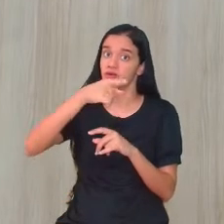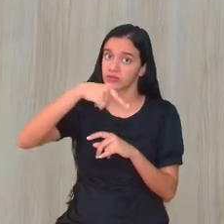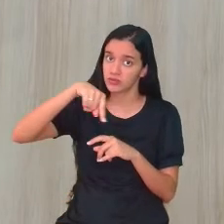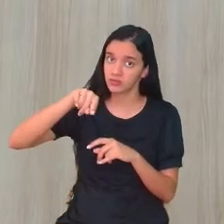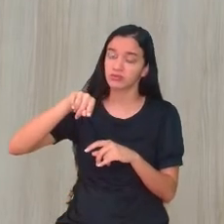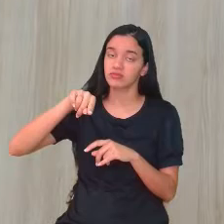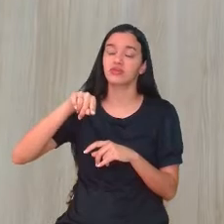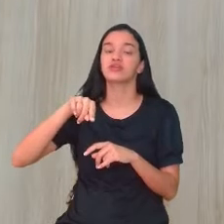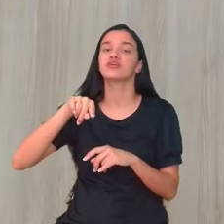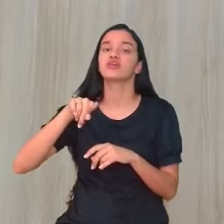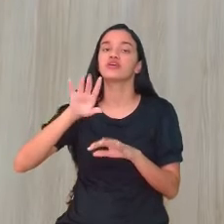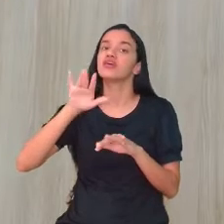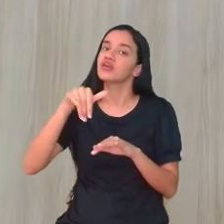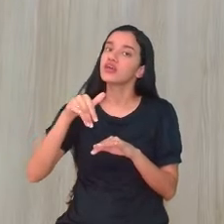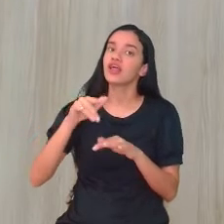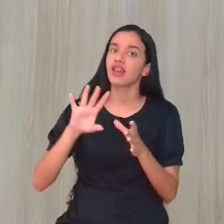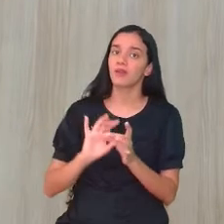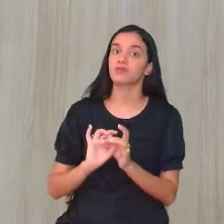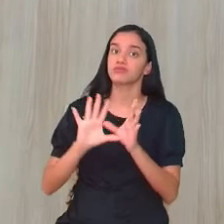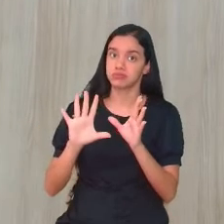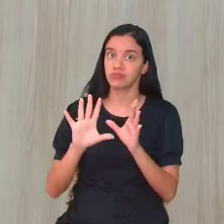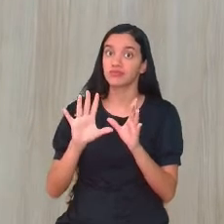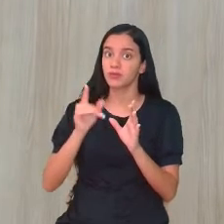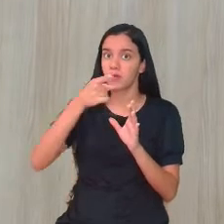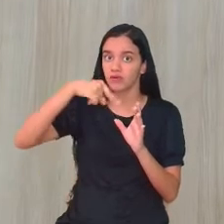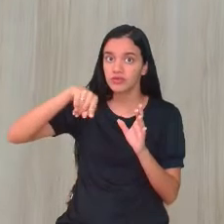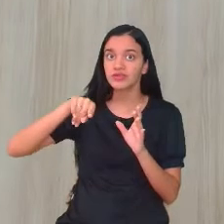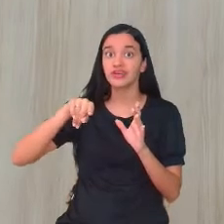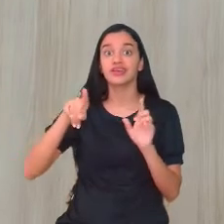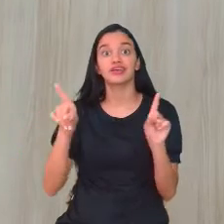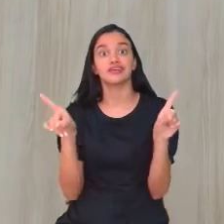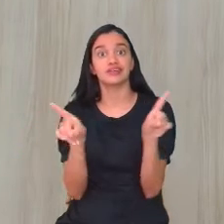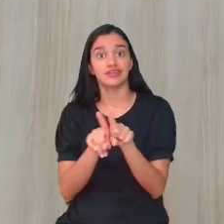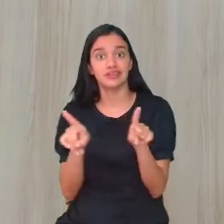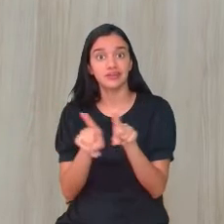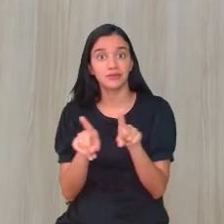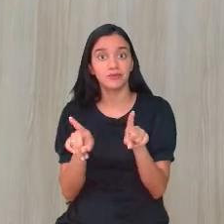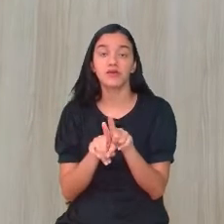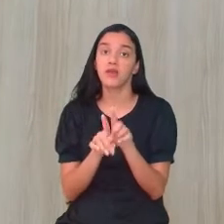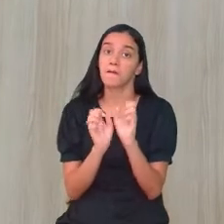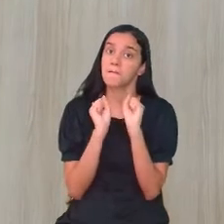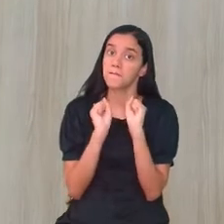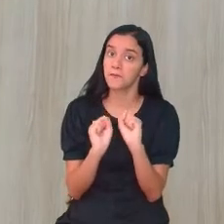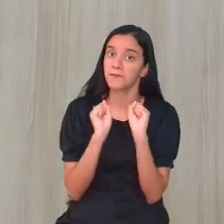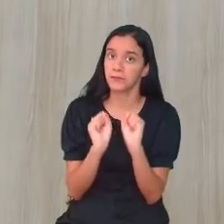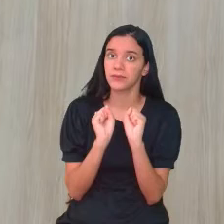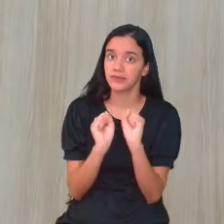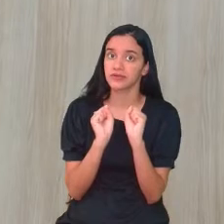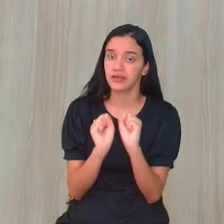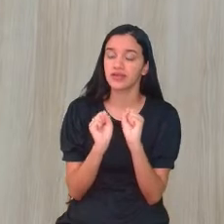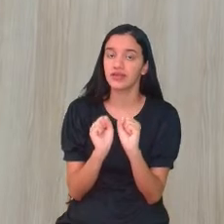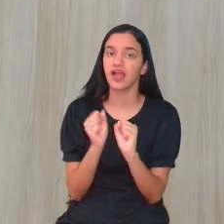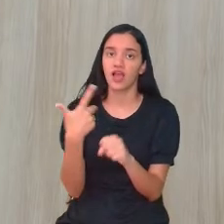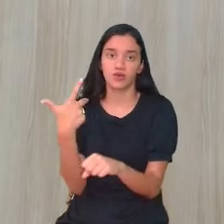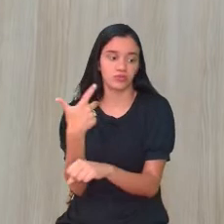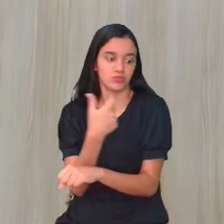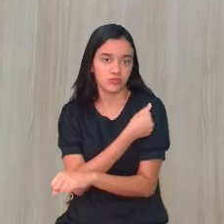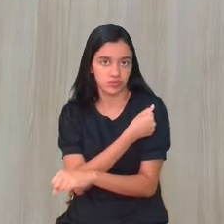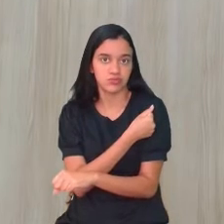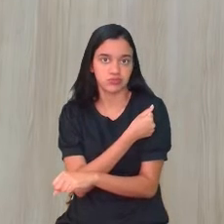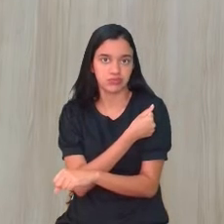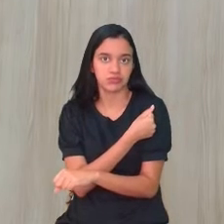você, na medida em que for autorizado, na medida em que você puder tomar as vacinas,